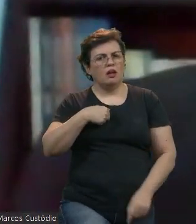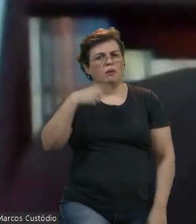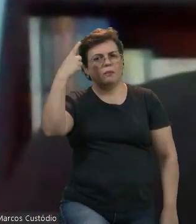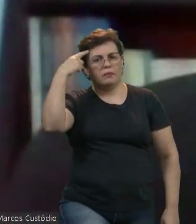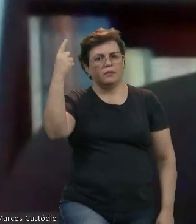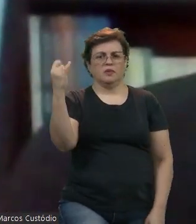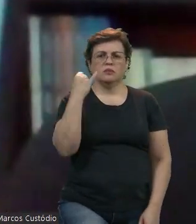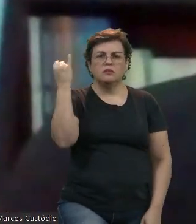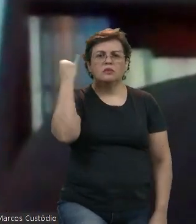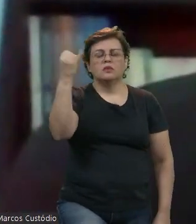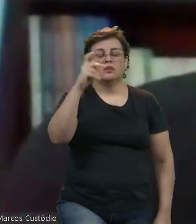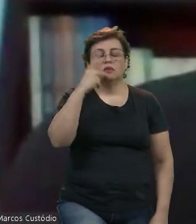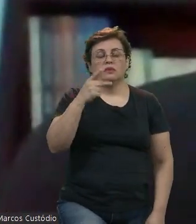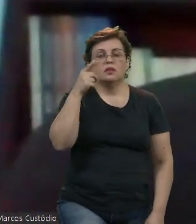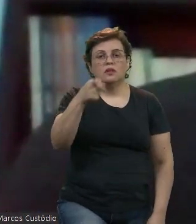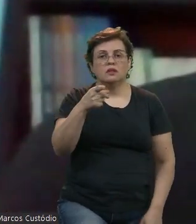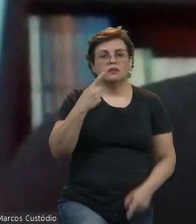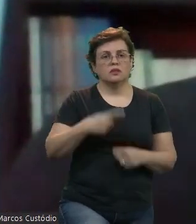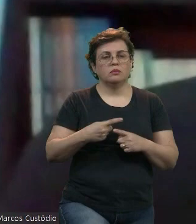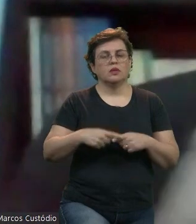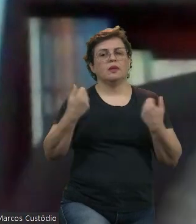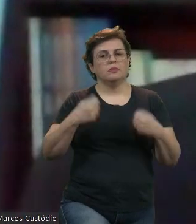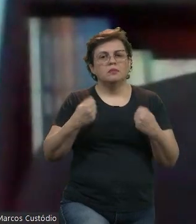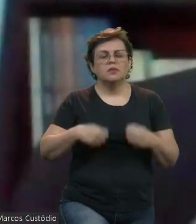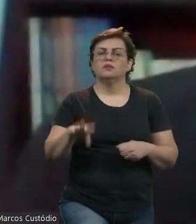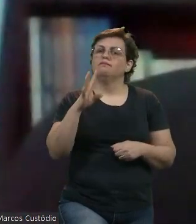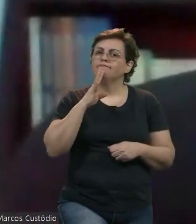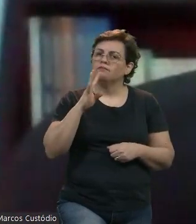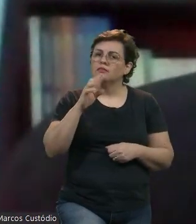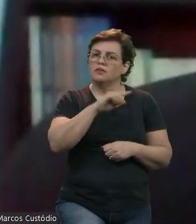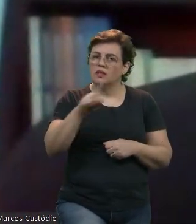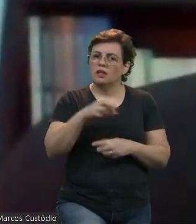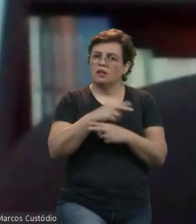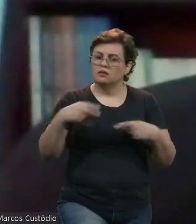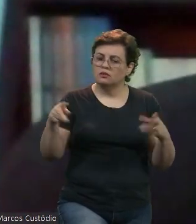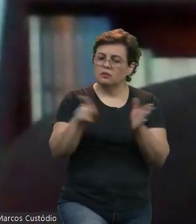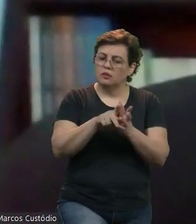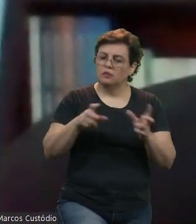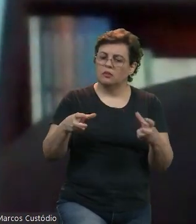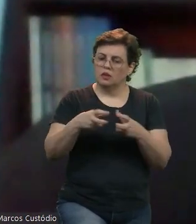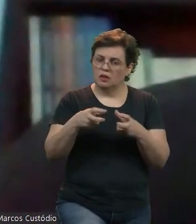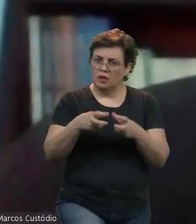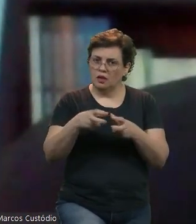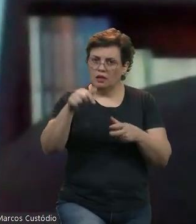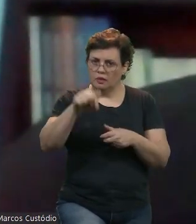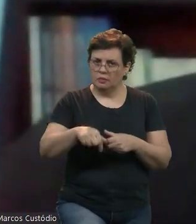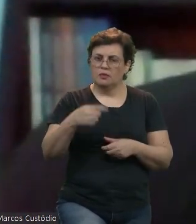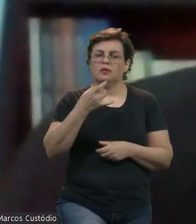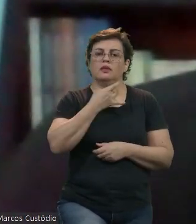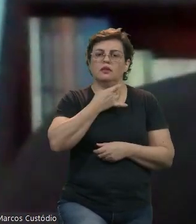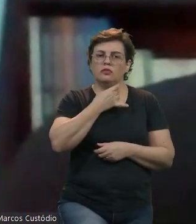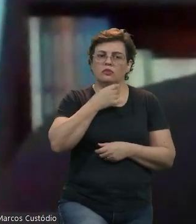dizer isso, senhor presidente, porque há de se ser conhecida essas atitudes da Câmara de Vereadores